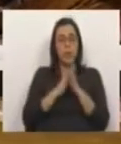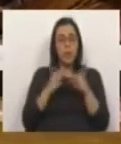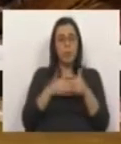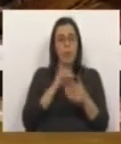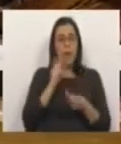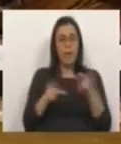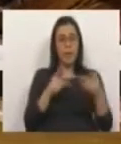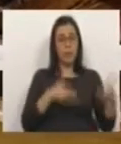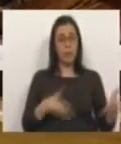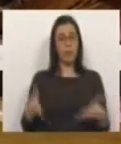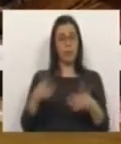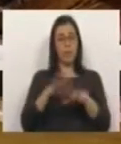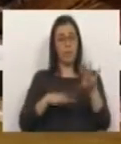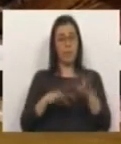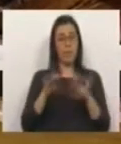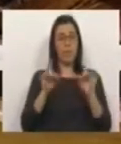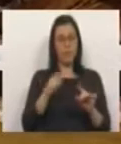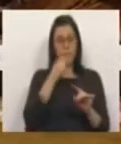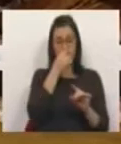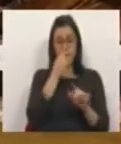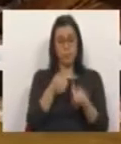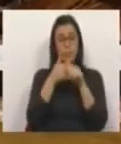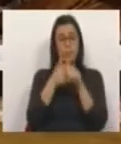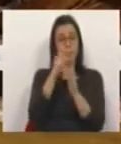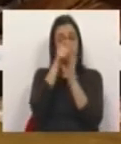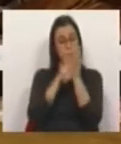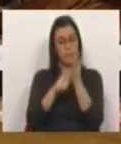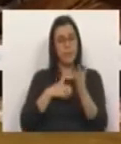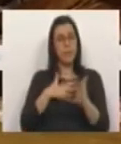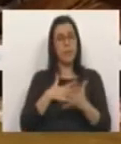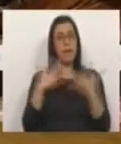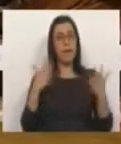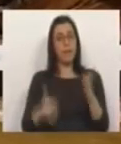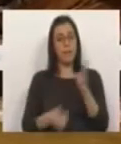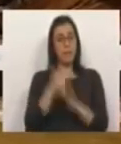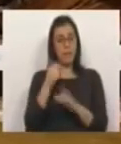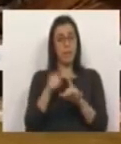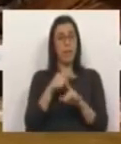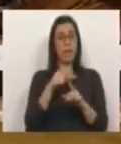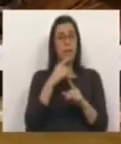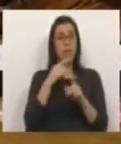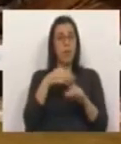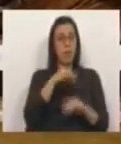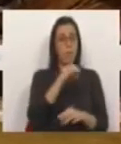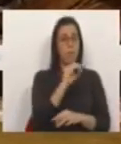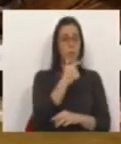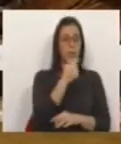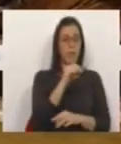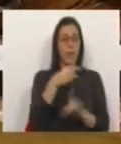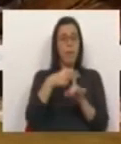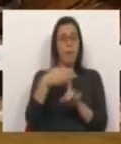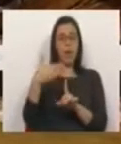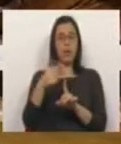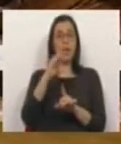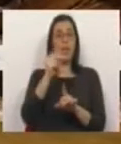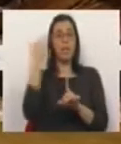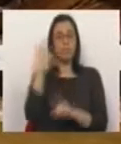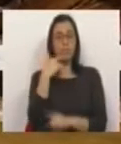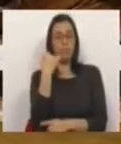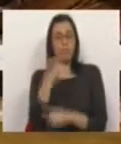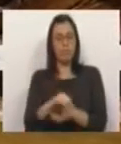processo de avaliação estratégica realizado e cumprir a agenda da multinacional Vinci na opção Portela mais um, que foi rejeitada há 10